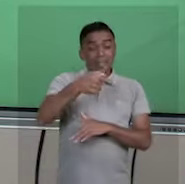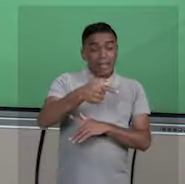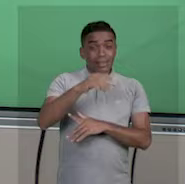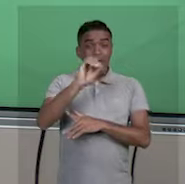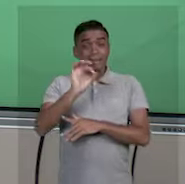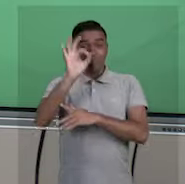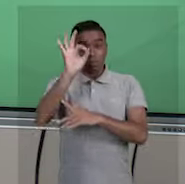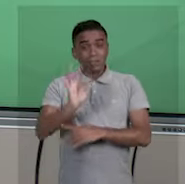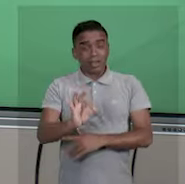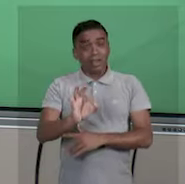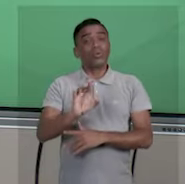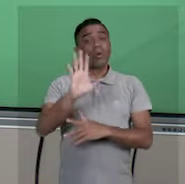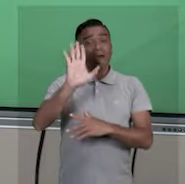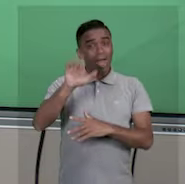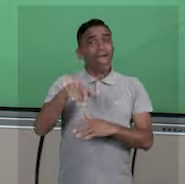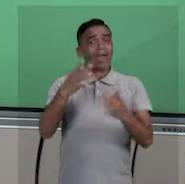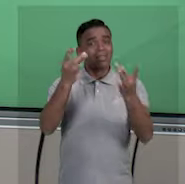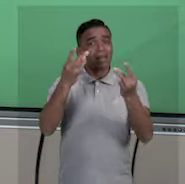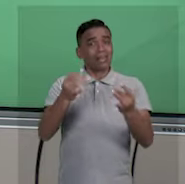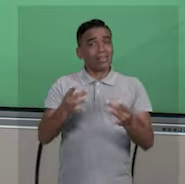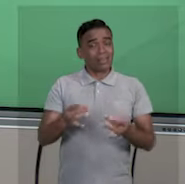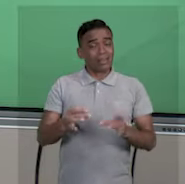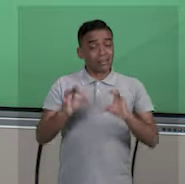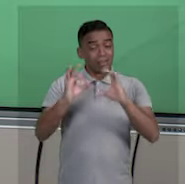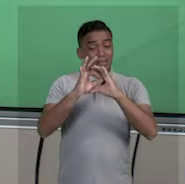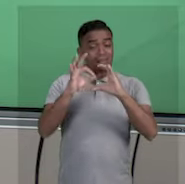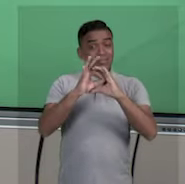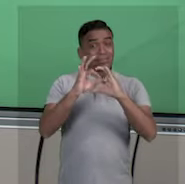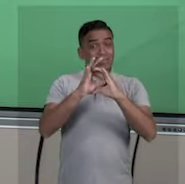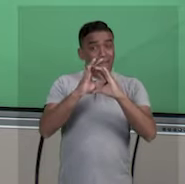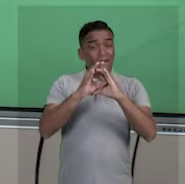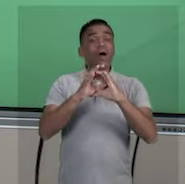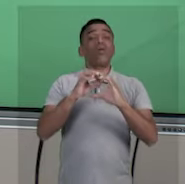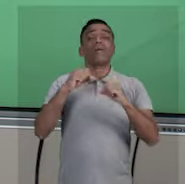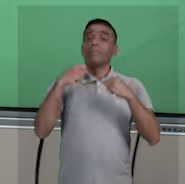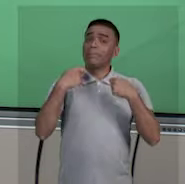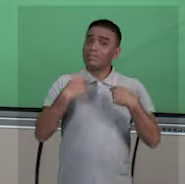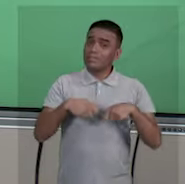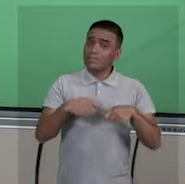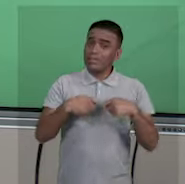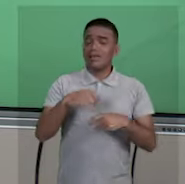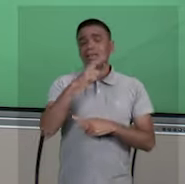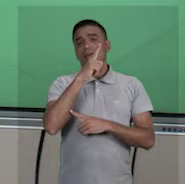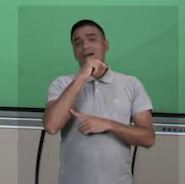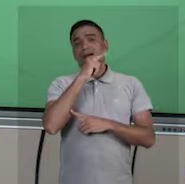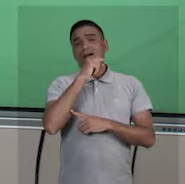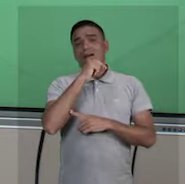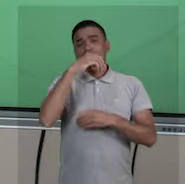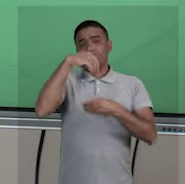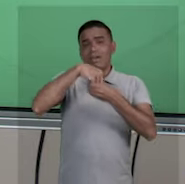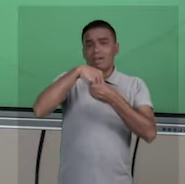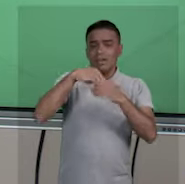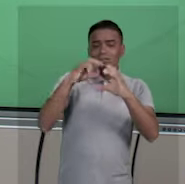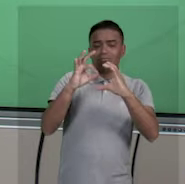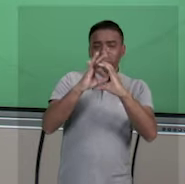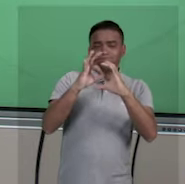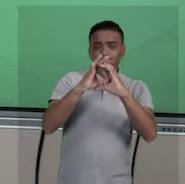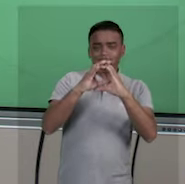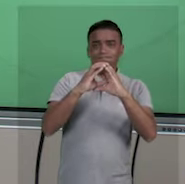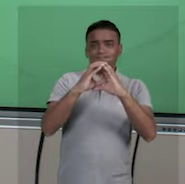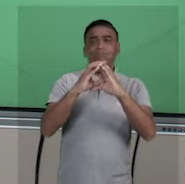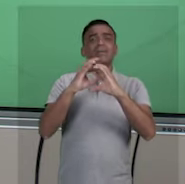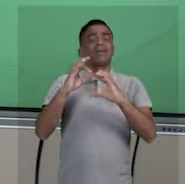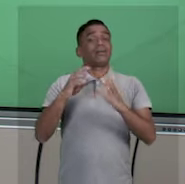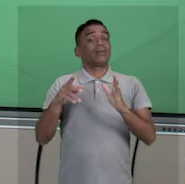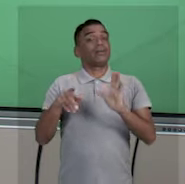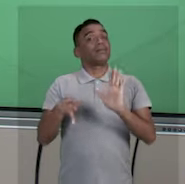feito de água. Então, nossa célula precisa da água, primeiro, para a composição delas. Segundo,